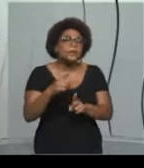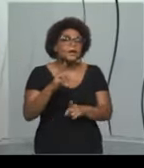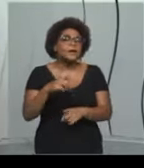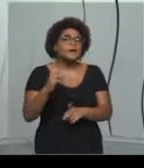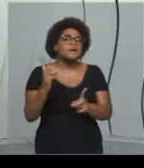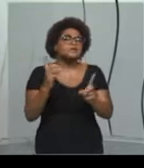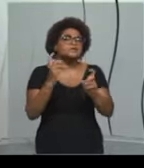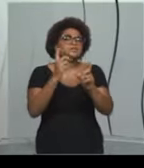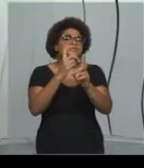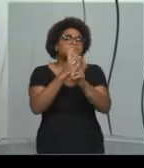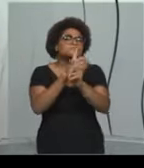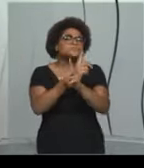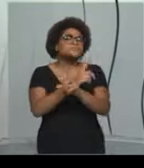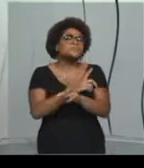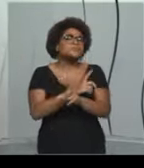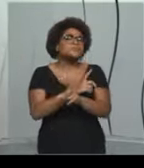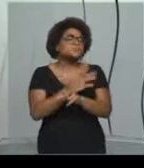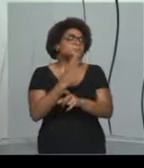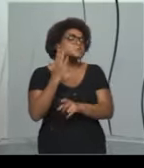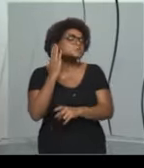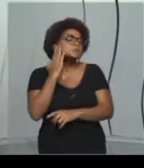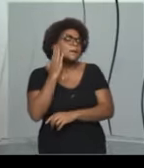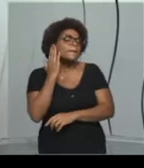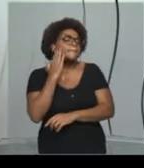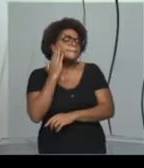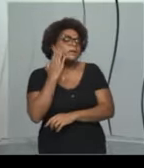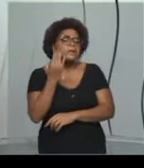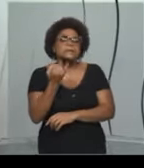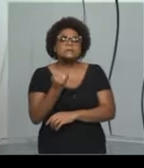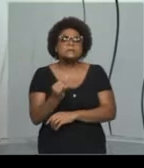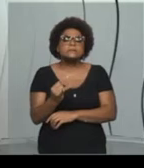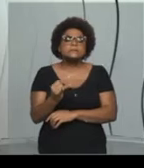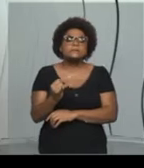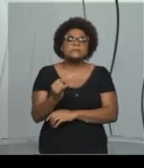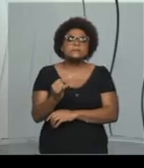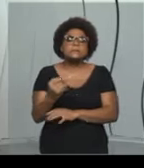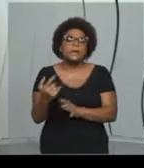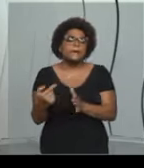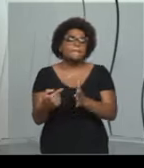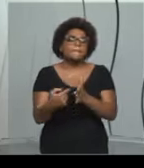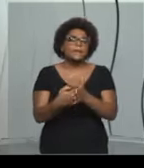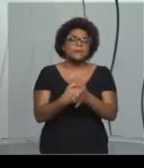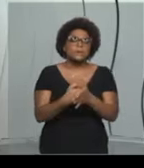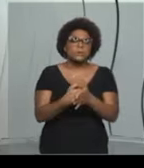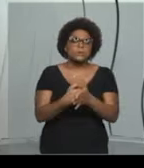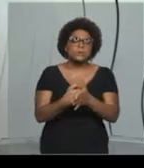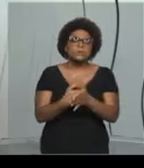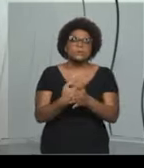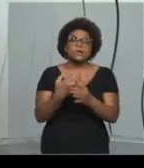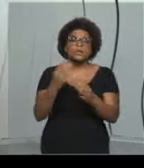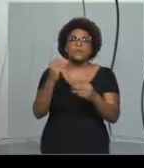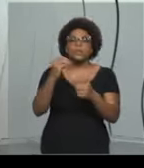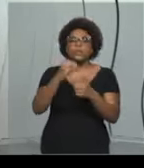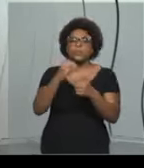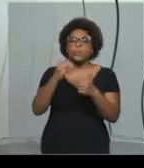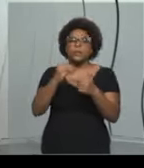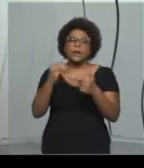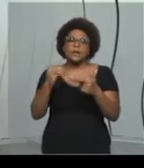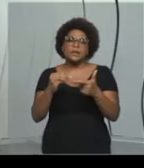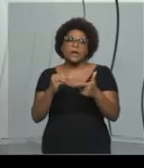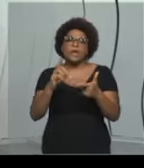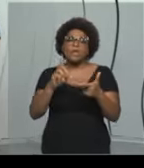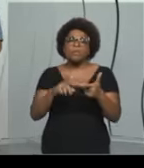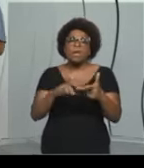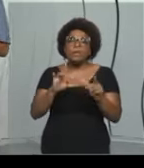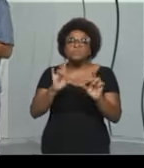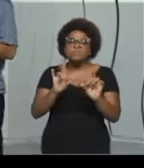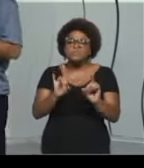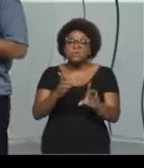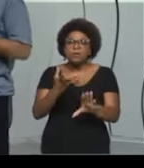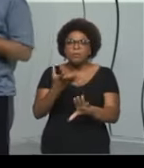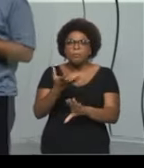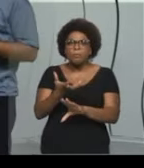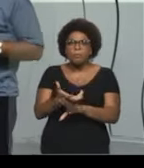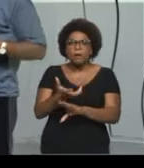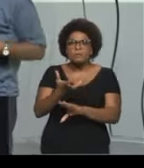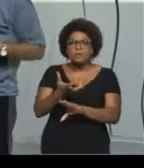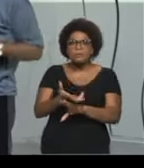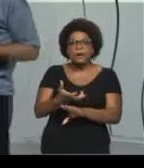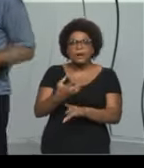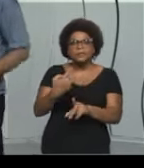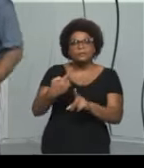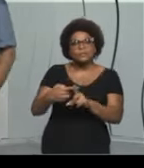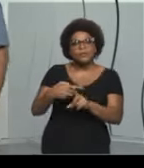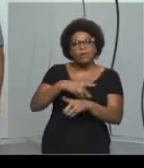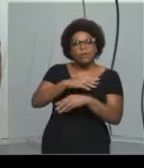uma questão do Enem dentro dos temas da matemática do ensino médio, de tão raciocínio puro que é aquela questão. É claro